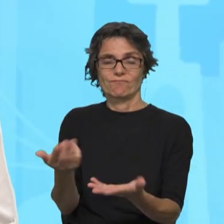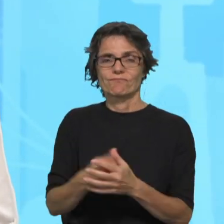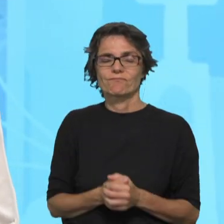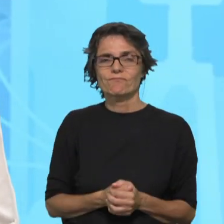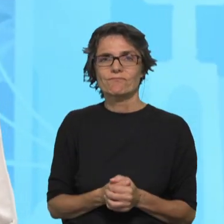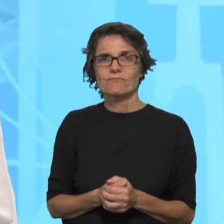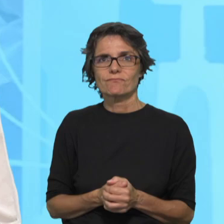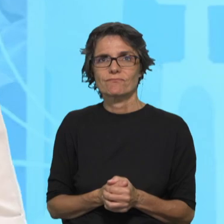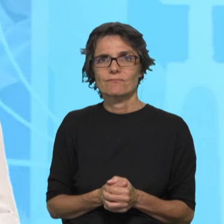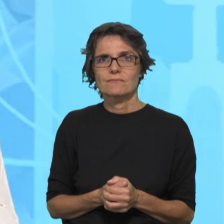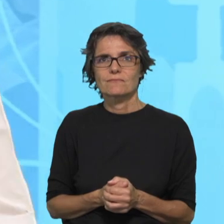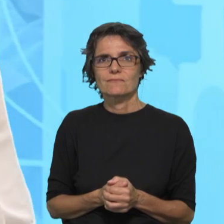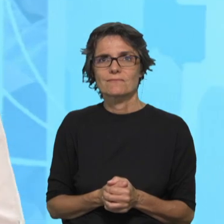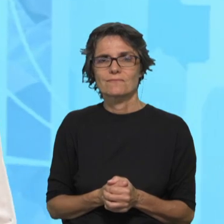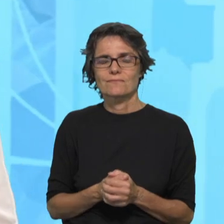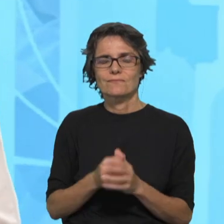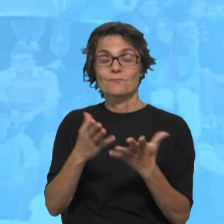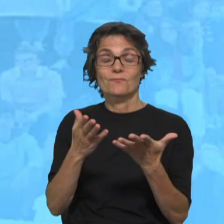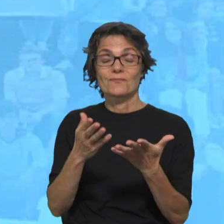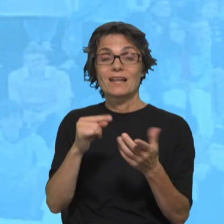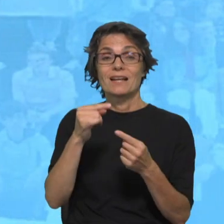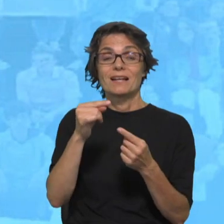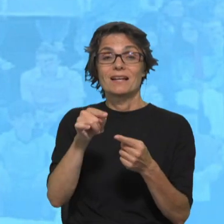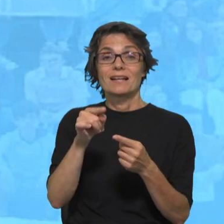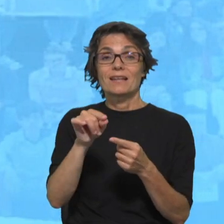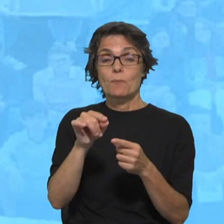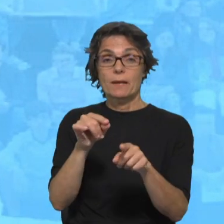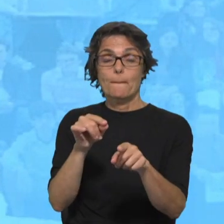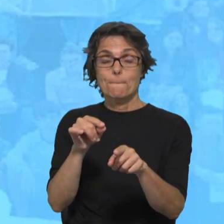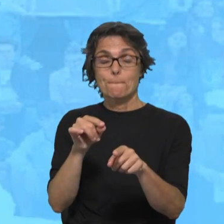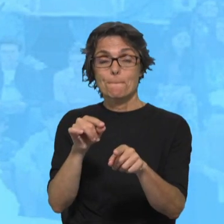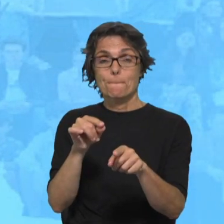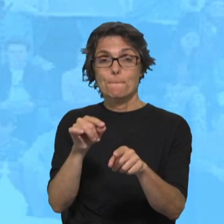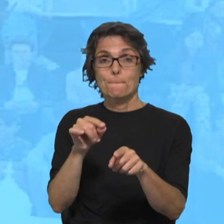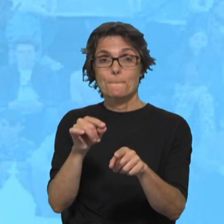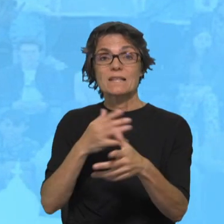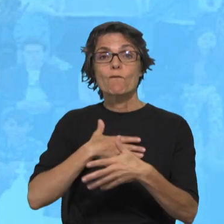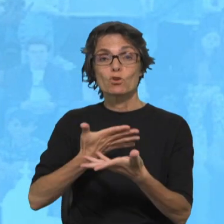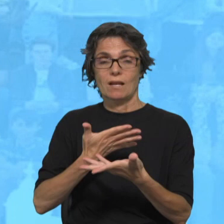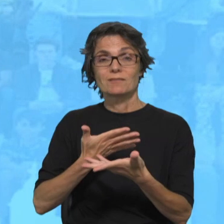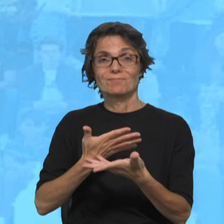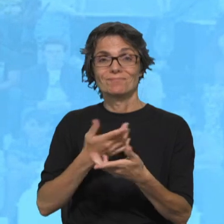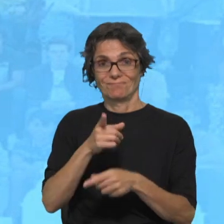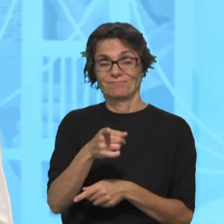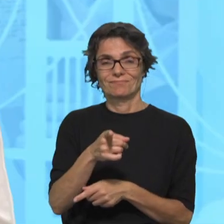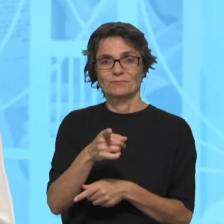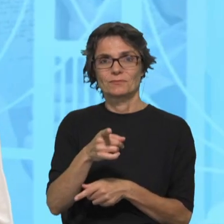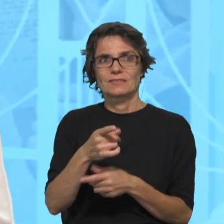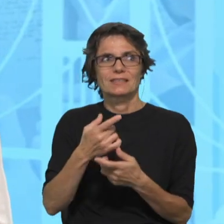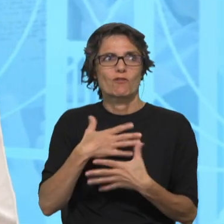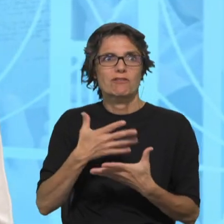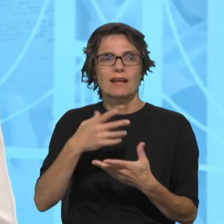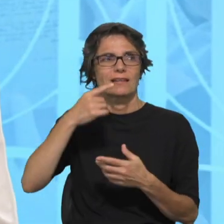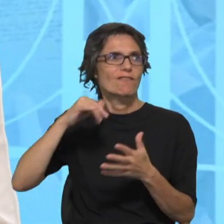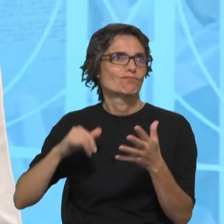No fundo... perdi-me um bocadinho. E depois daí, também esta vontade de partir. E vocês integram muito isto